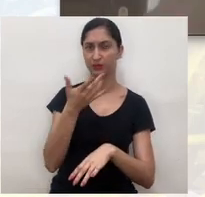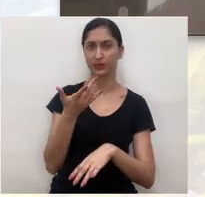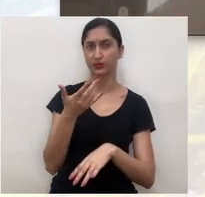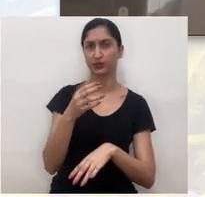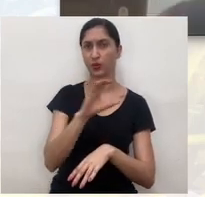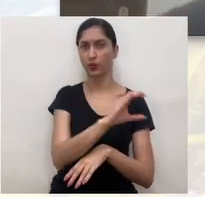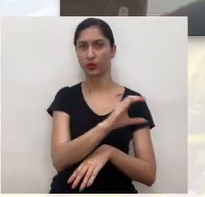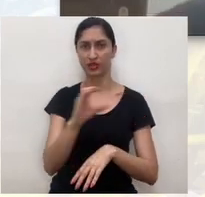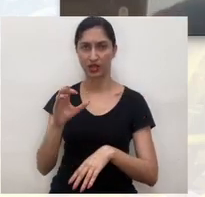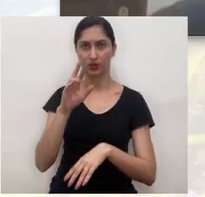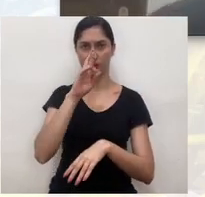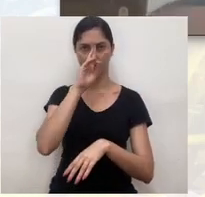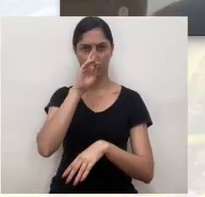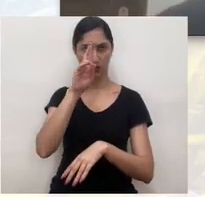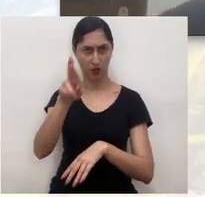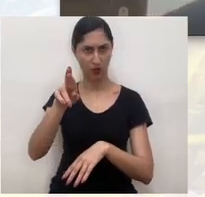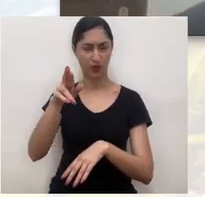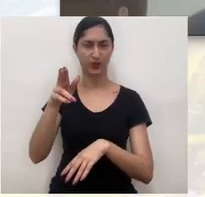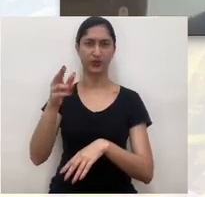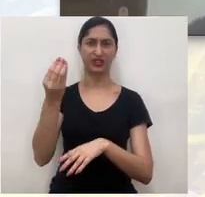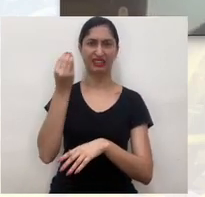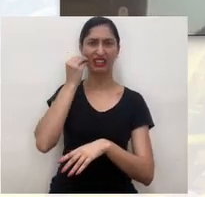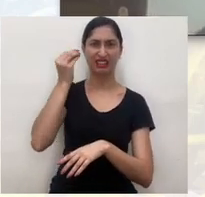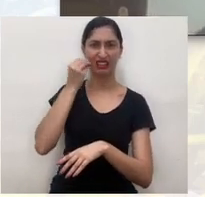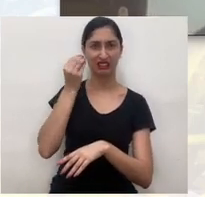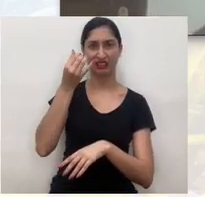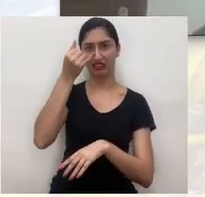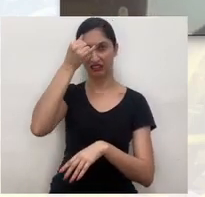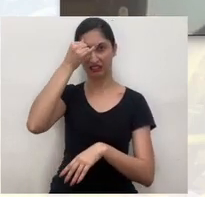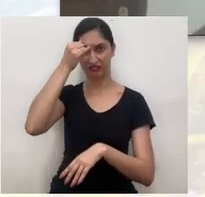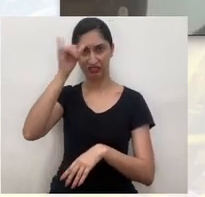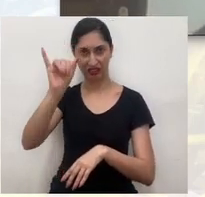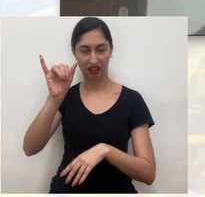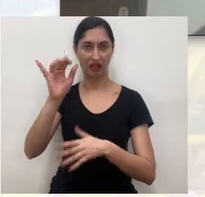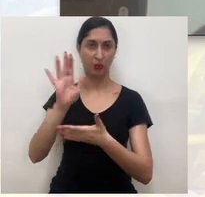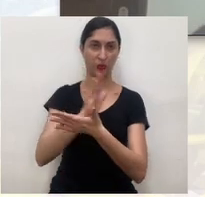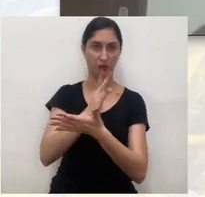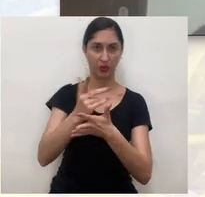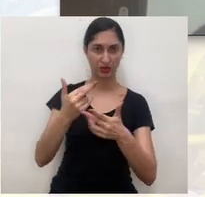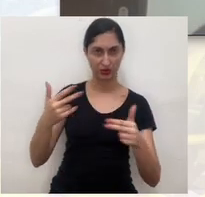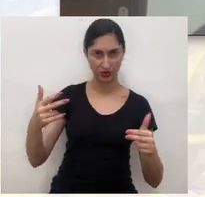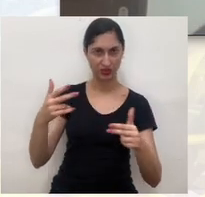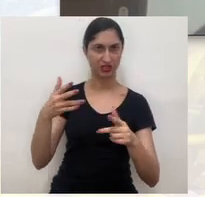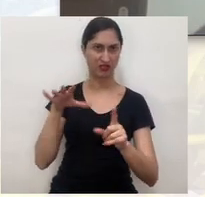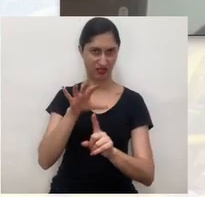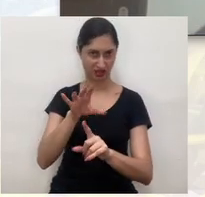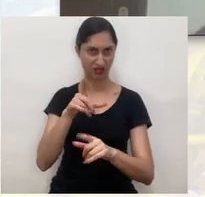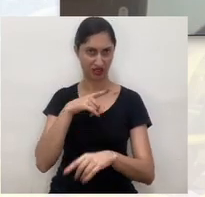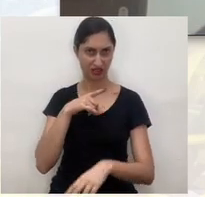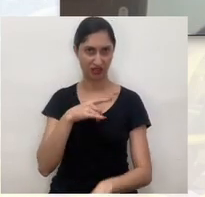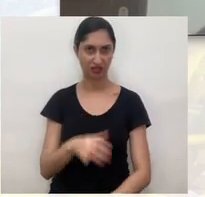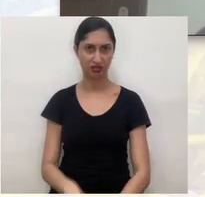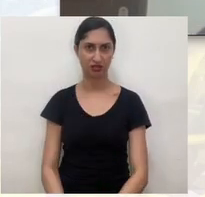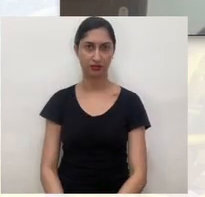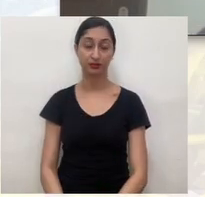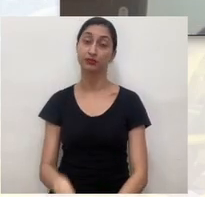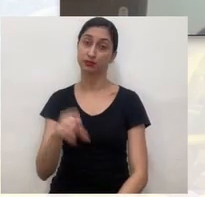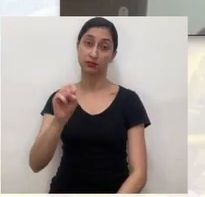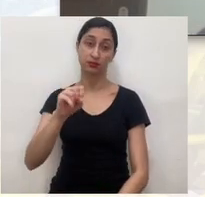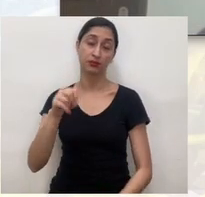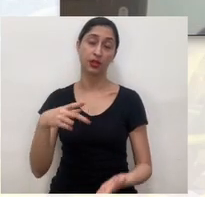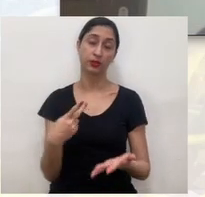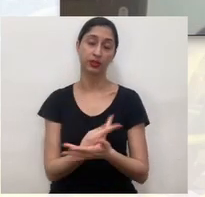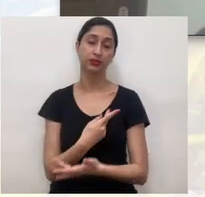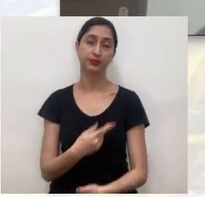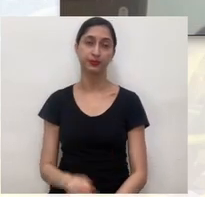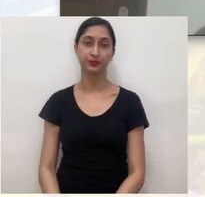dono, de tentar interferir um pouco no desenho, no design do Não, paisagismo? acontece sempre e a gente tem que ter consciência de que quem